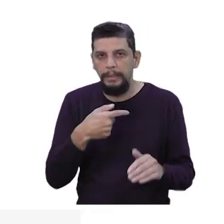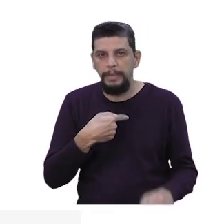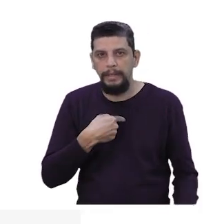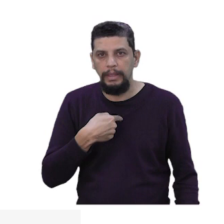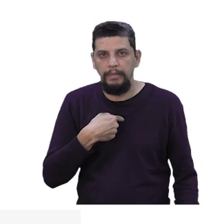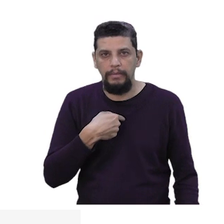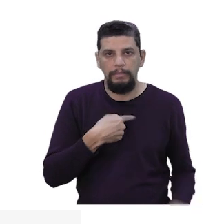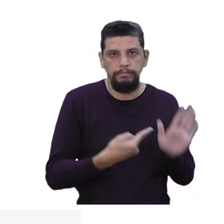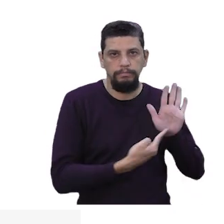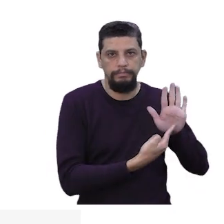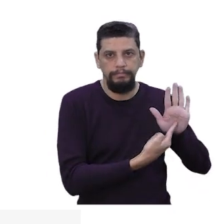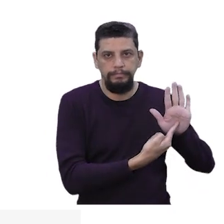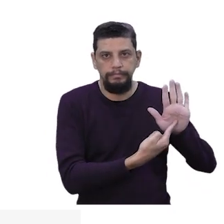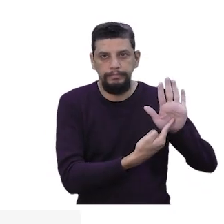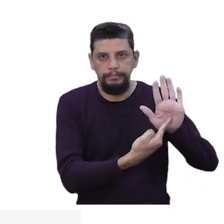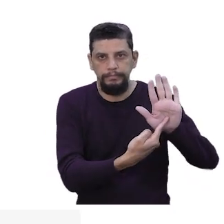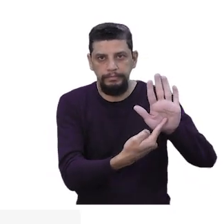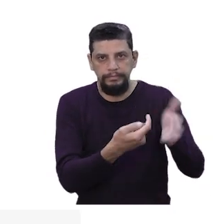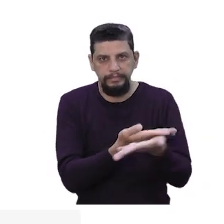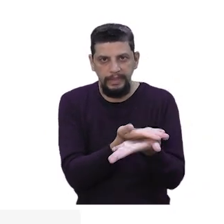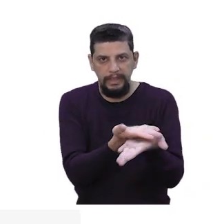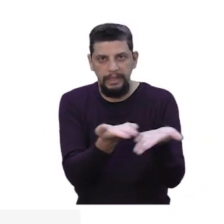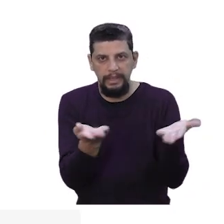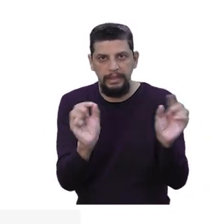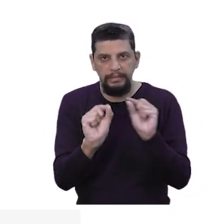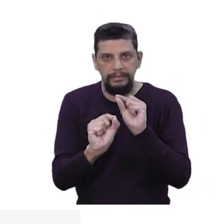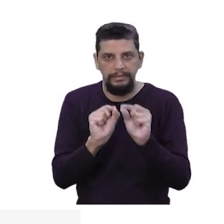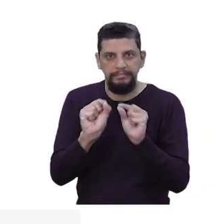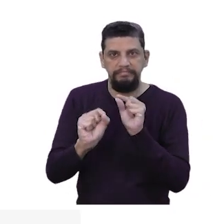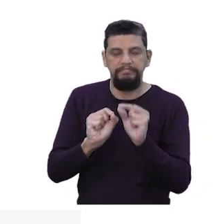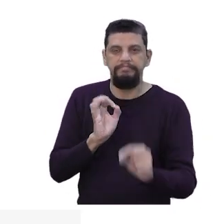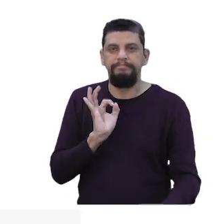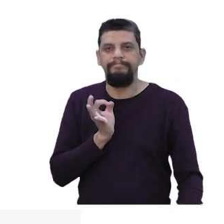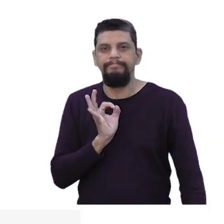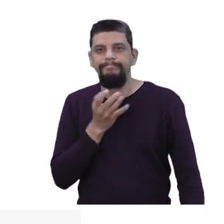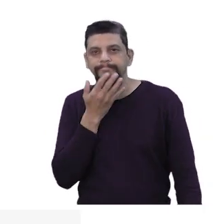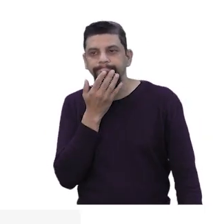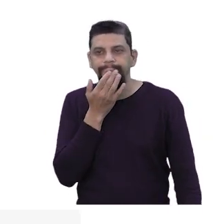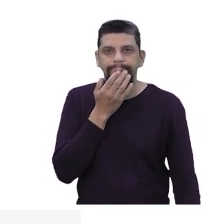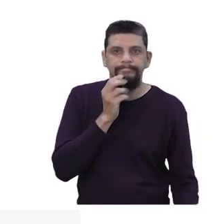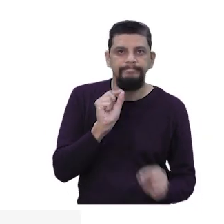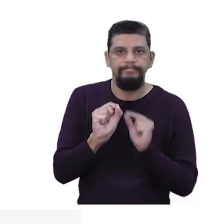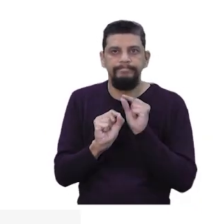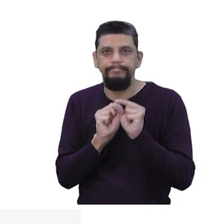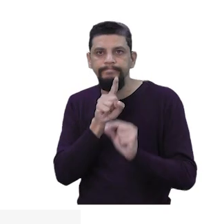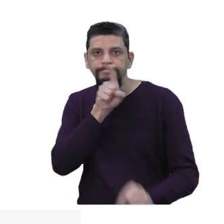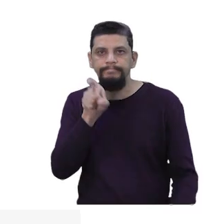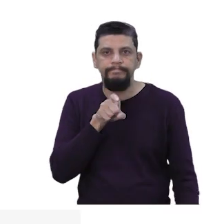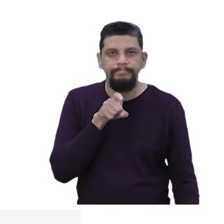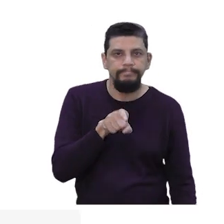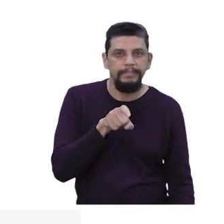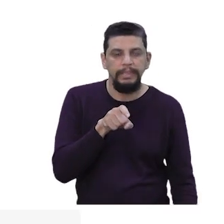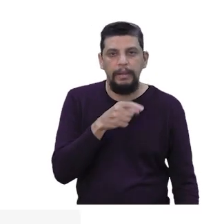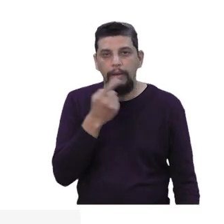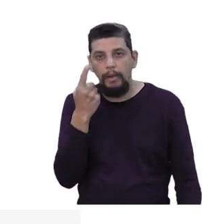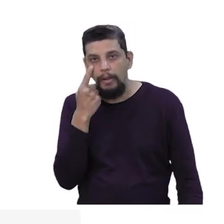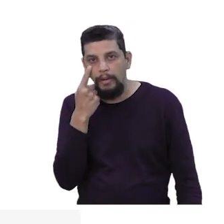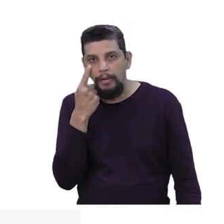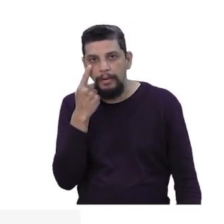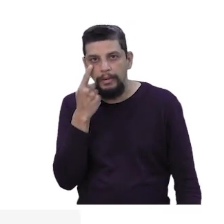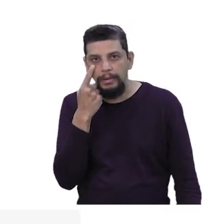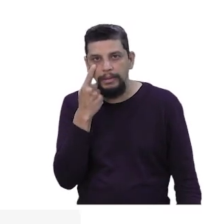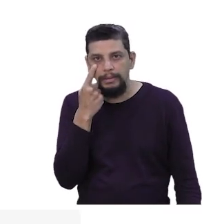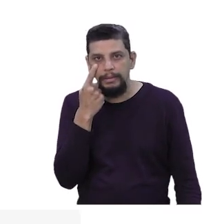eu vou mostrar para vocês é essa aqui, ó. O que será que é? Olhem